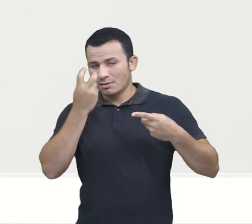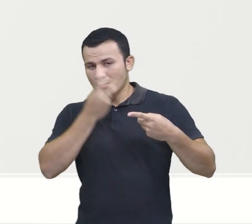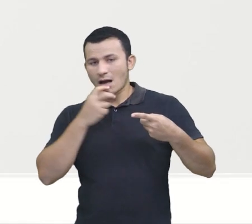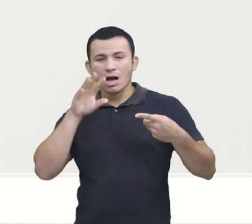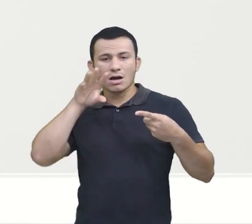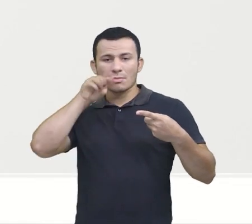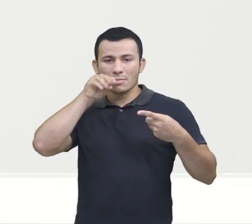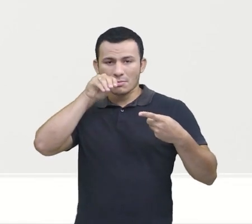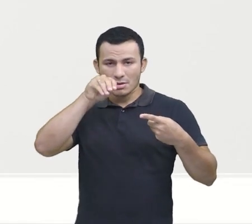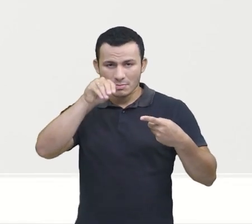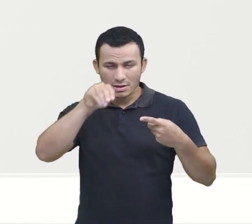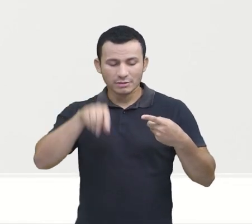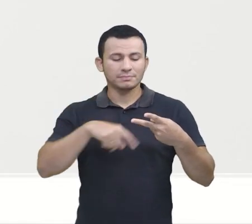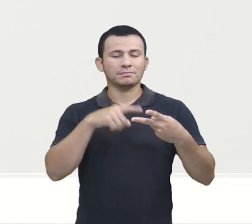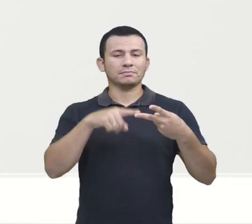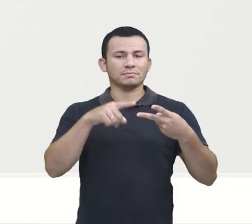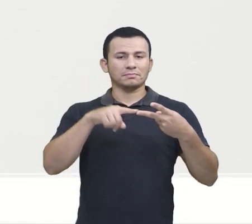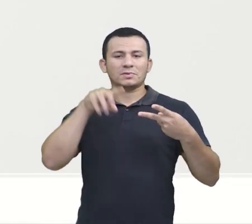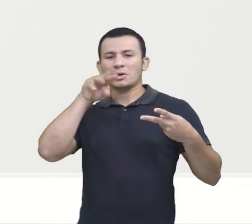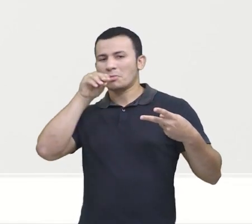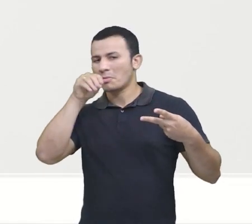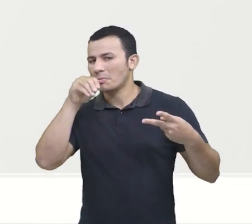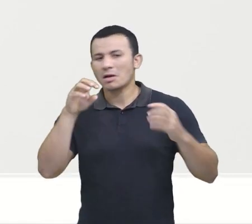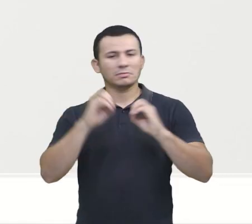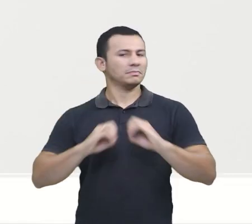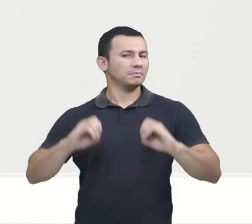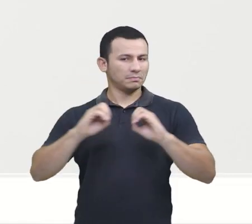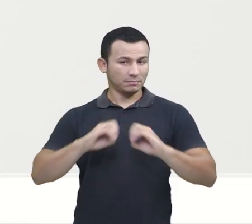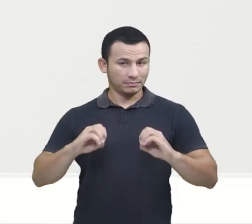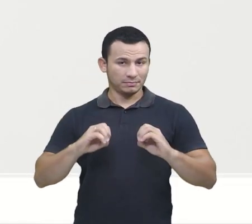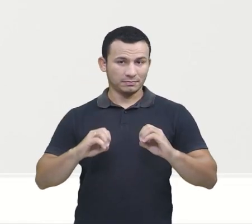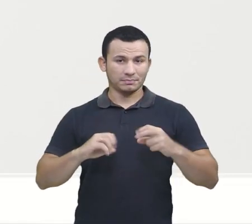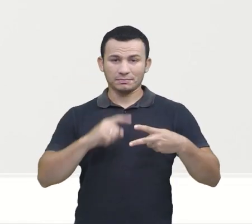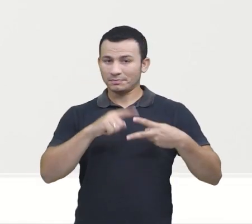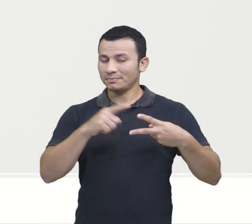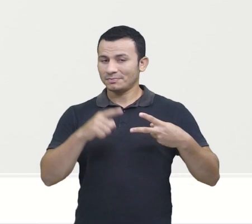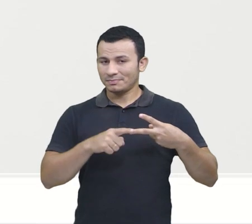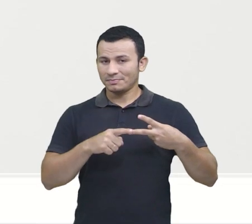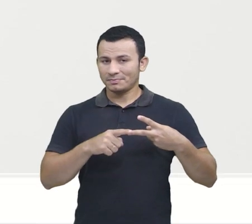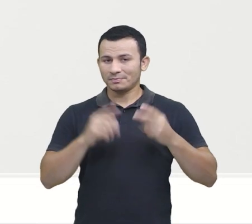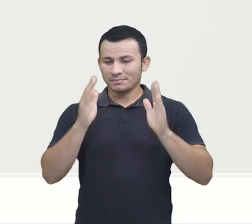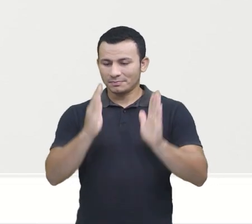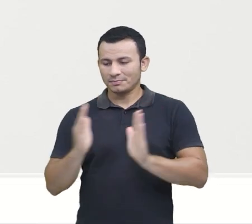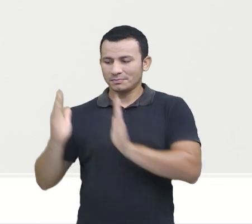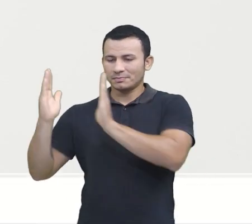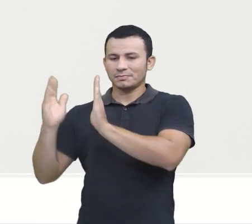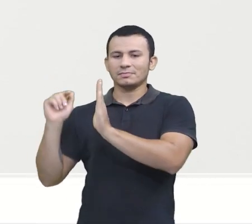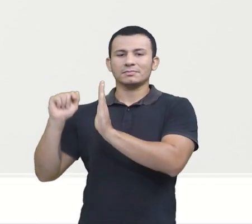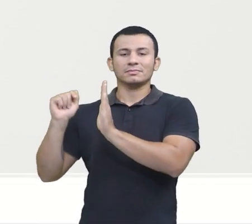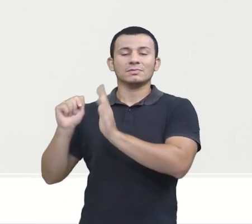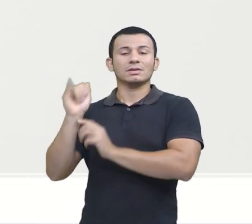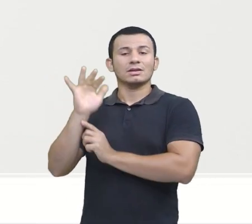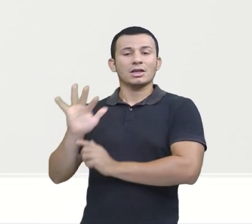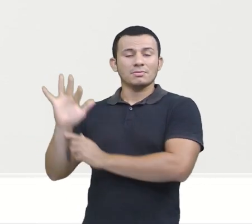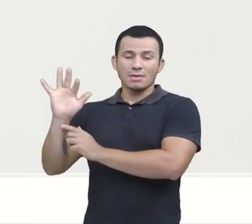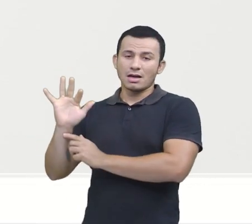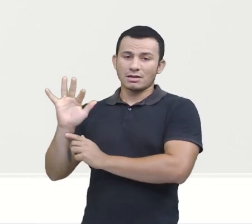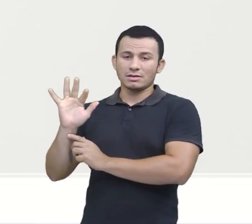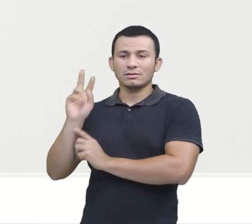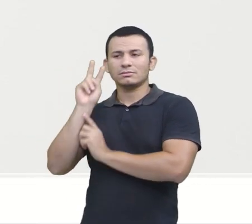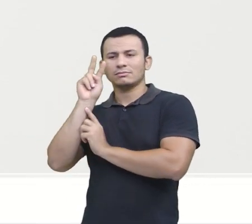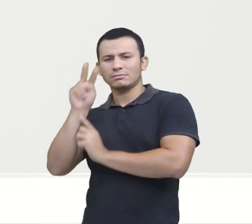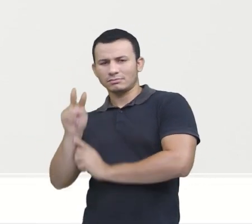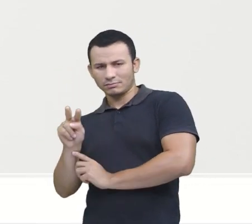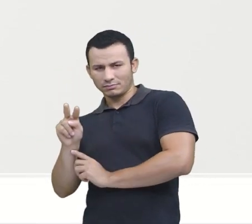e a linguagem não verbal. Na nossa revista, aqui ao lado, nós temos dois tipos de linguagem.